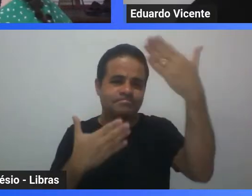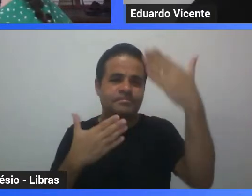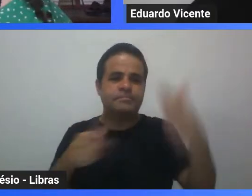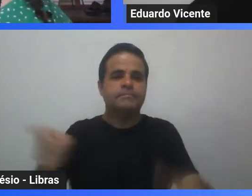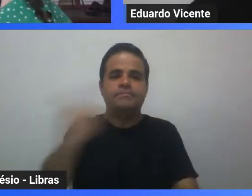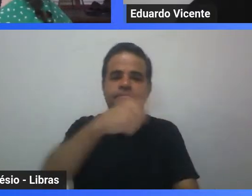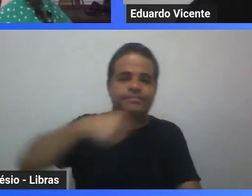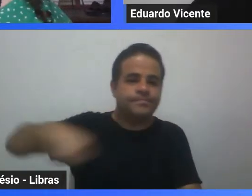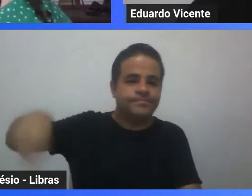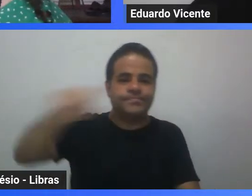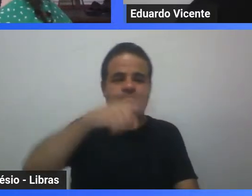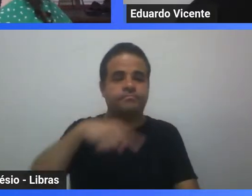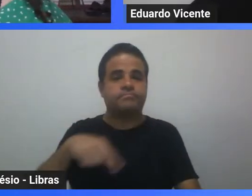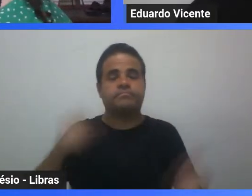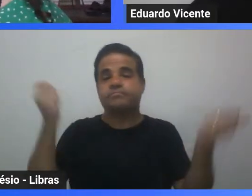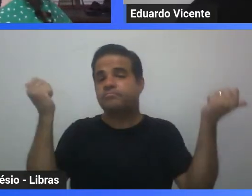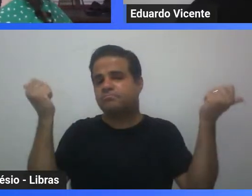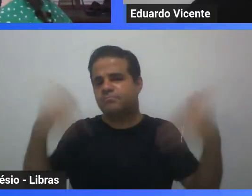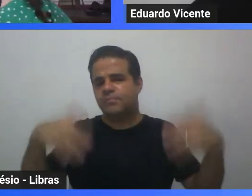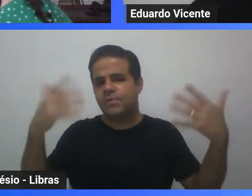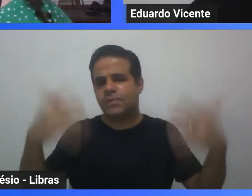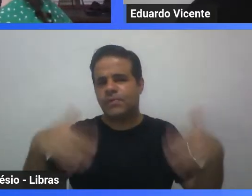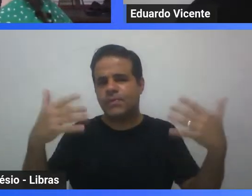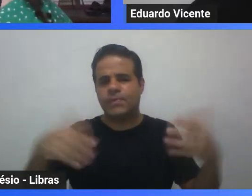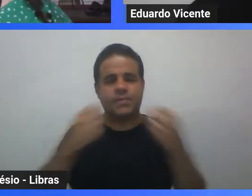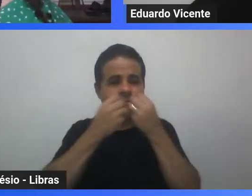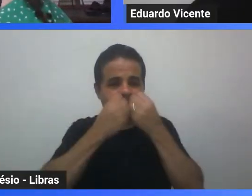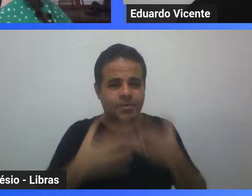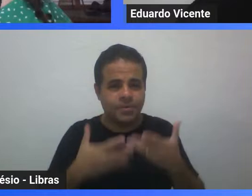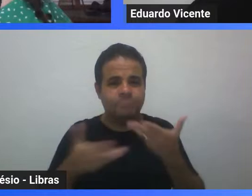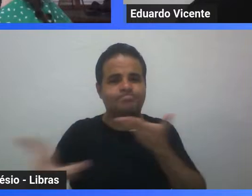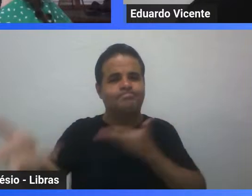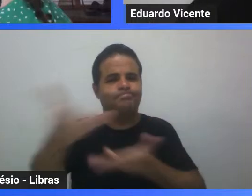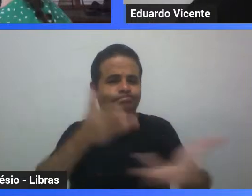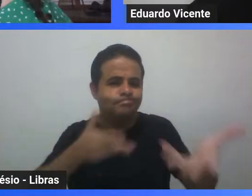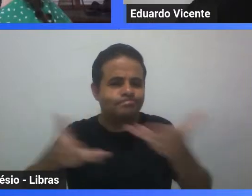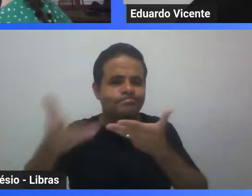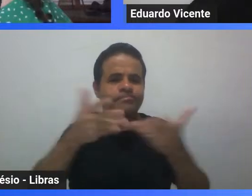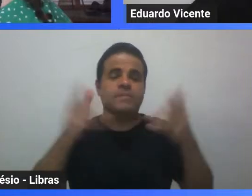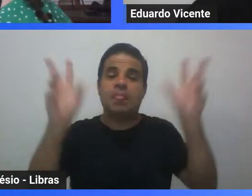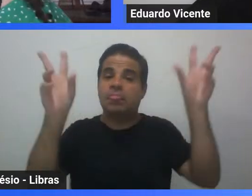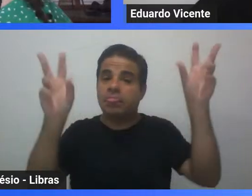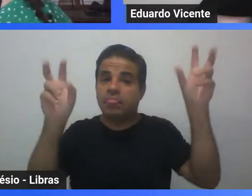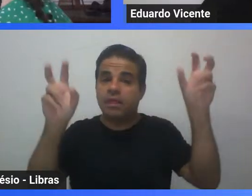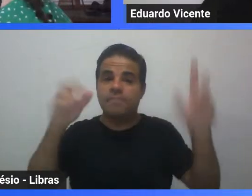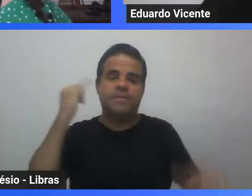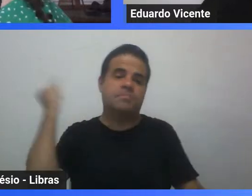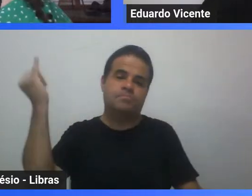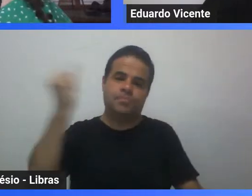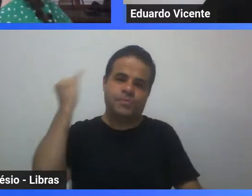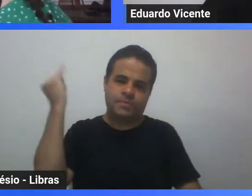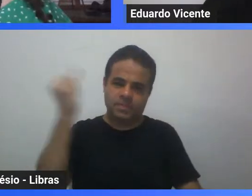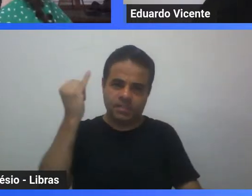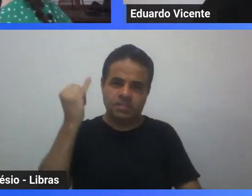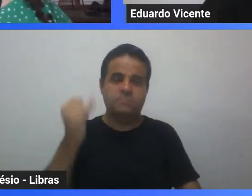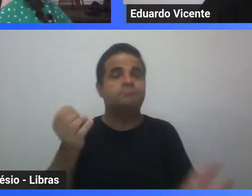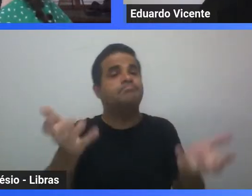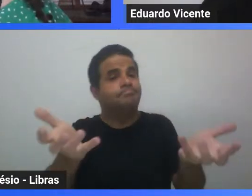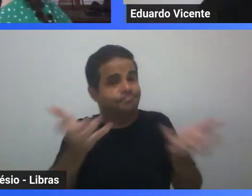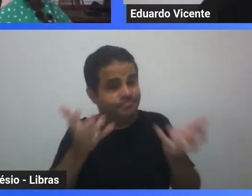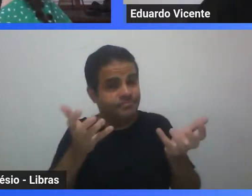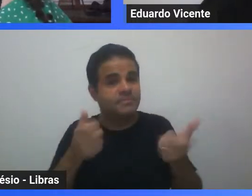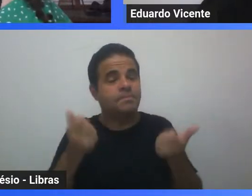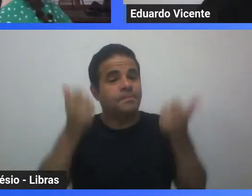convite, um momento tão oportuno, poder compartilhar aí um pouquinho de um tema tão importante. Eu já queria, então,